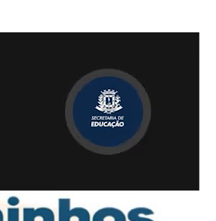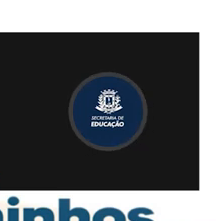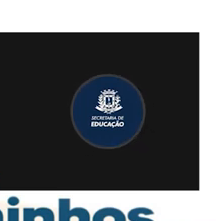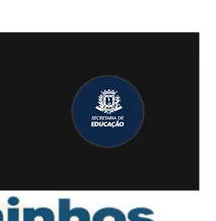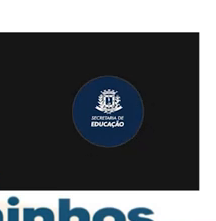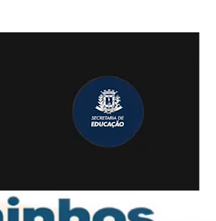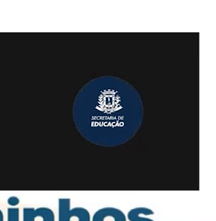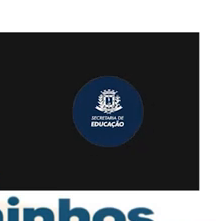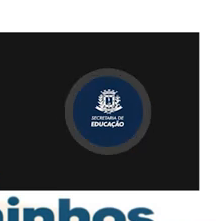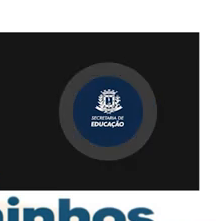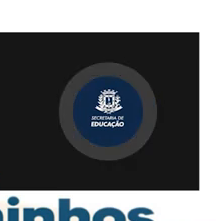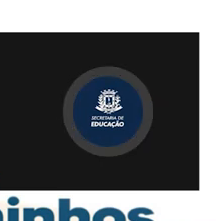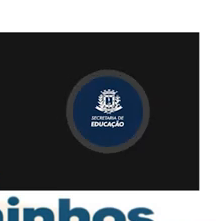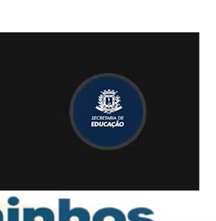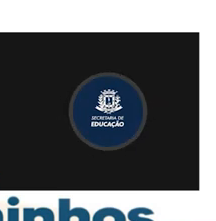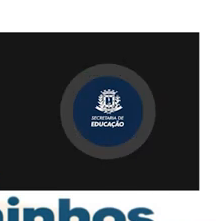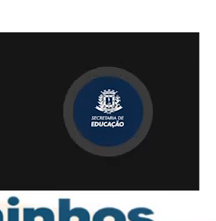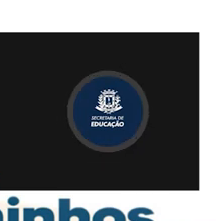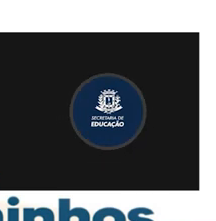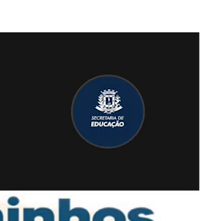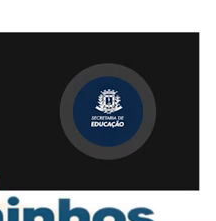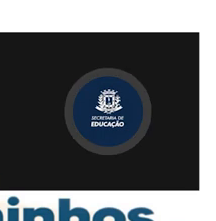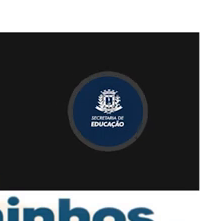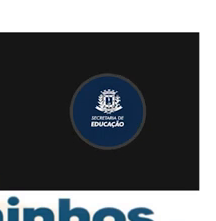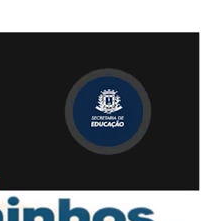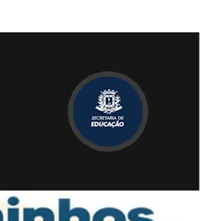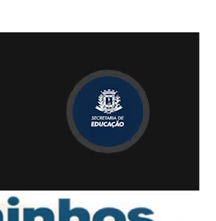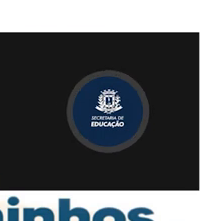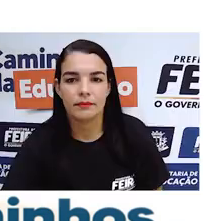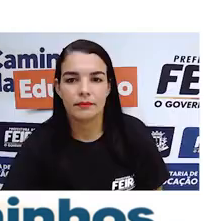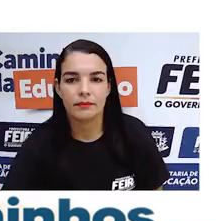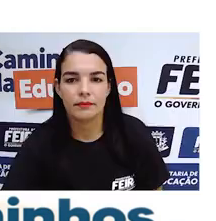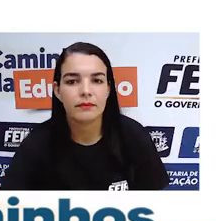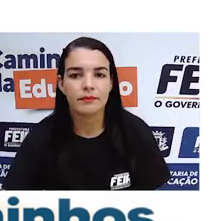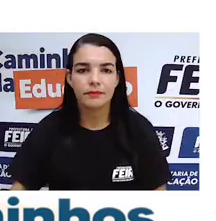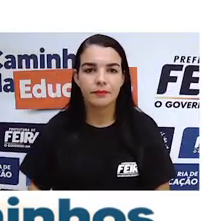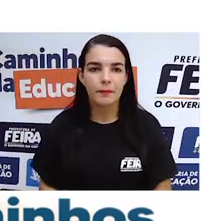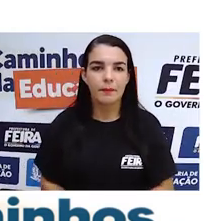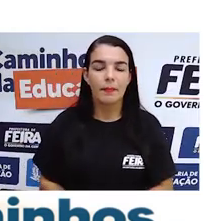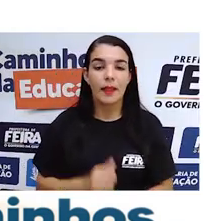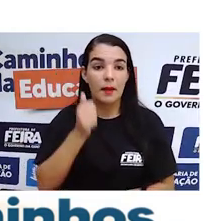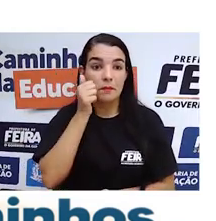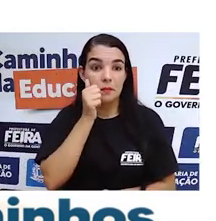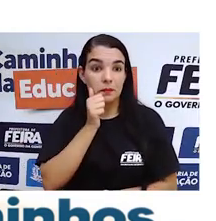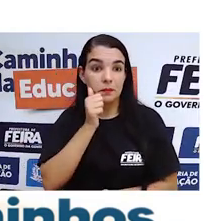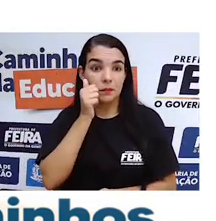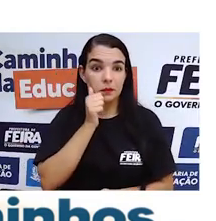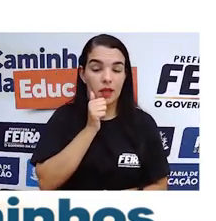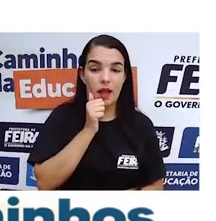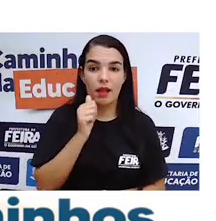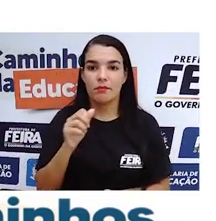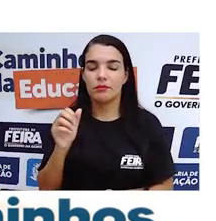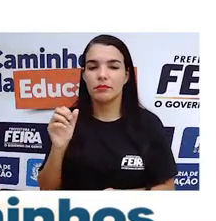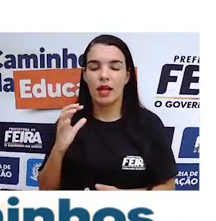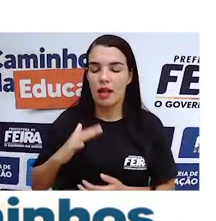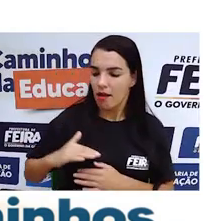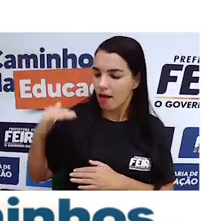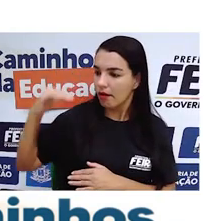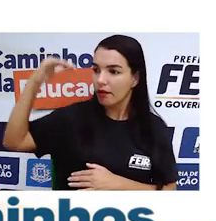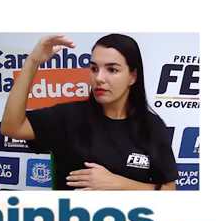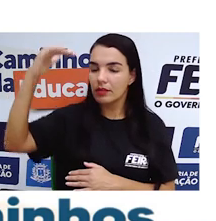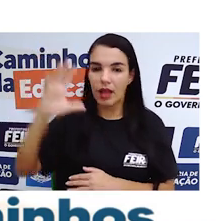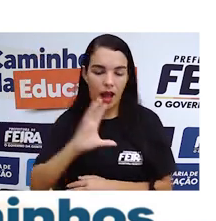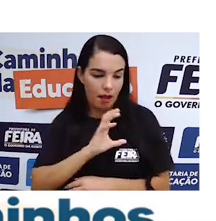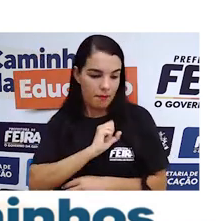segredos das trevas. A deusa da agricultura sempre se preocupava apenas em colher flores, mas foi crescendo e com